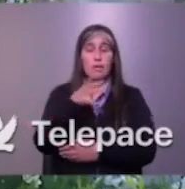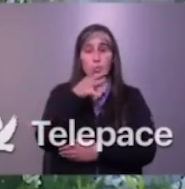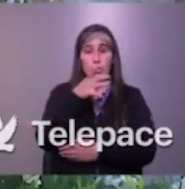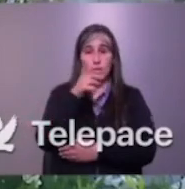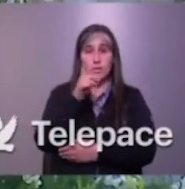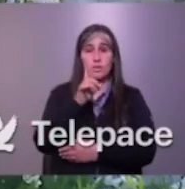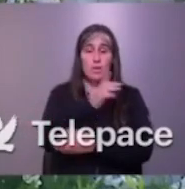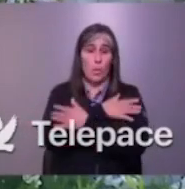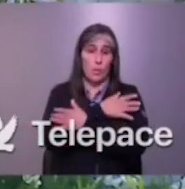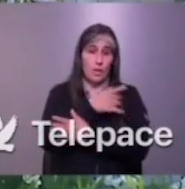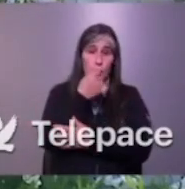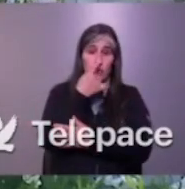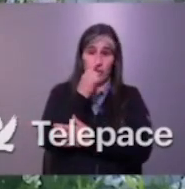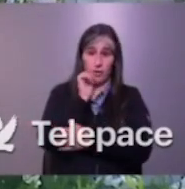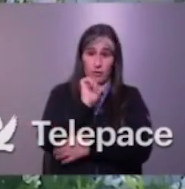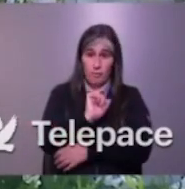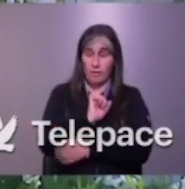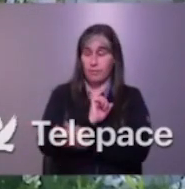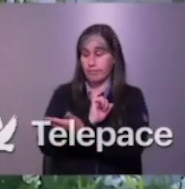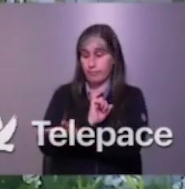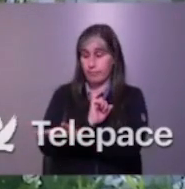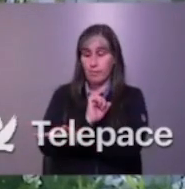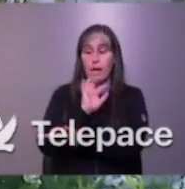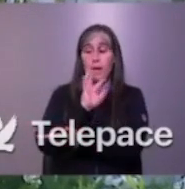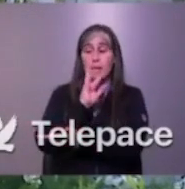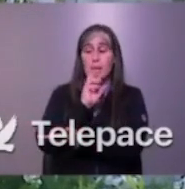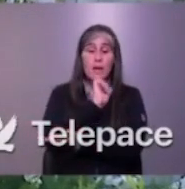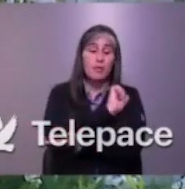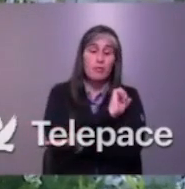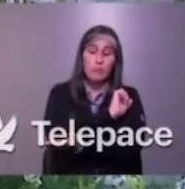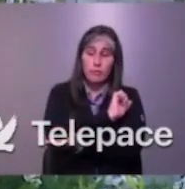"Niewiasto, oto syn twój."